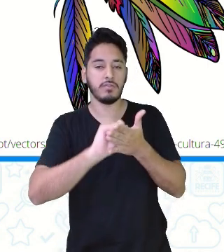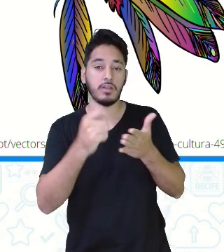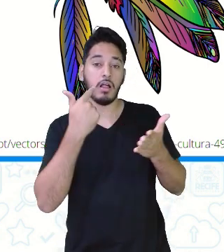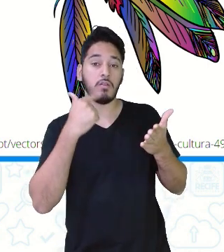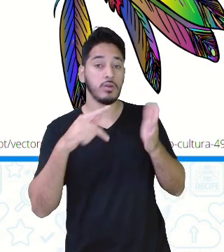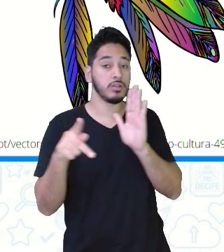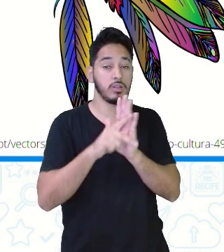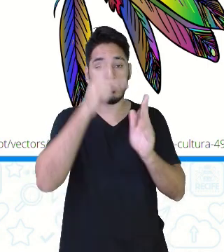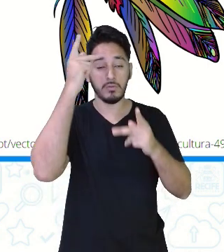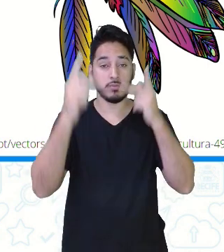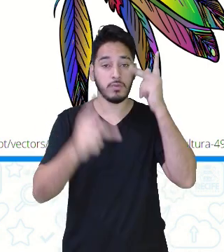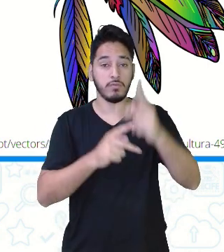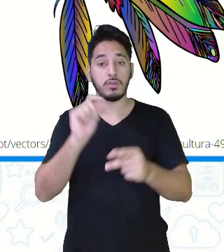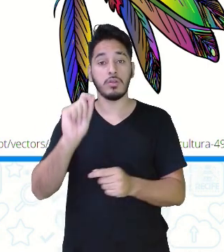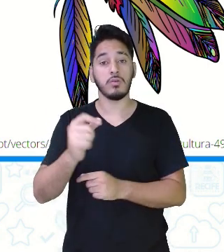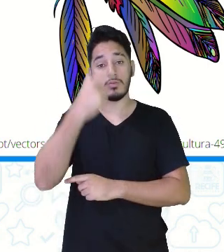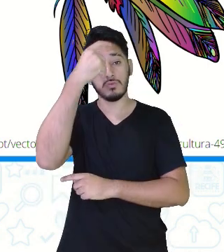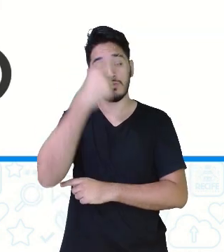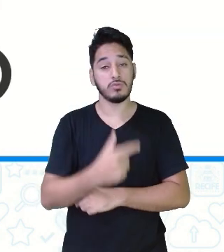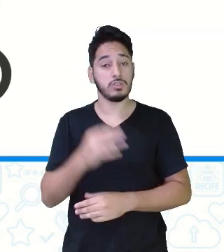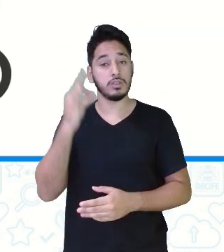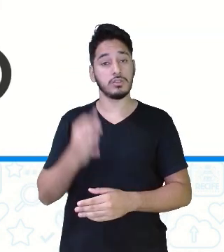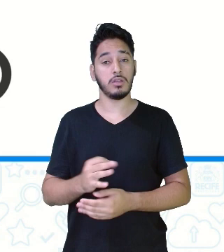povo a afirmação está no seu ser.